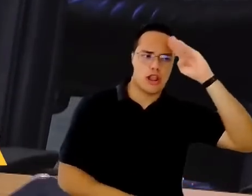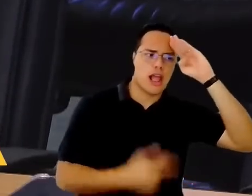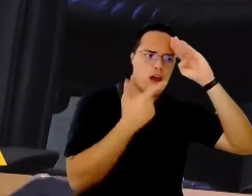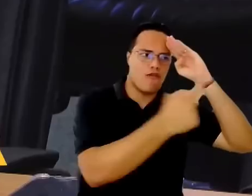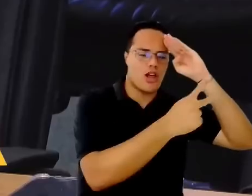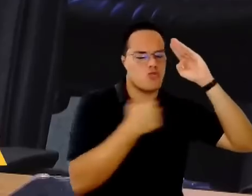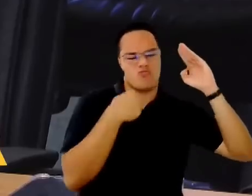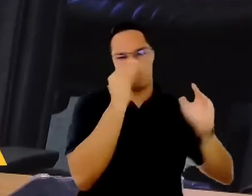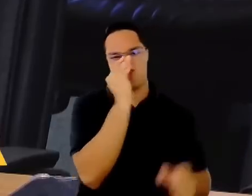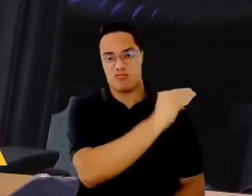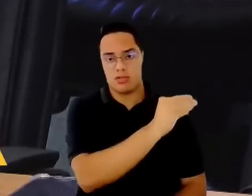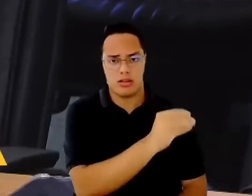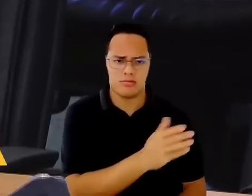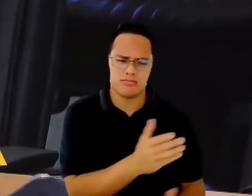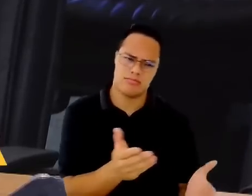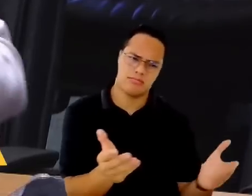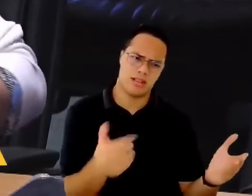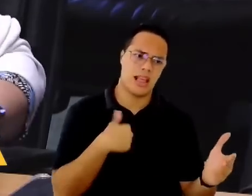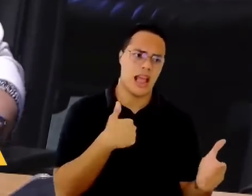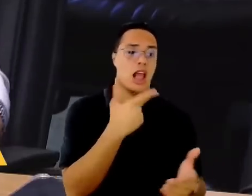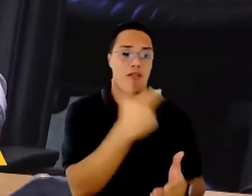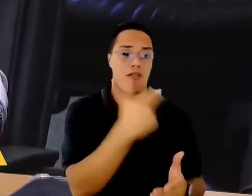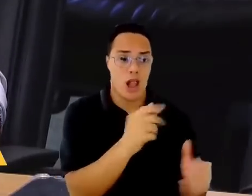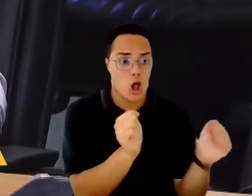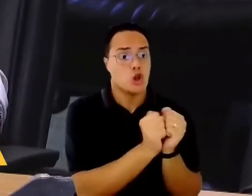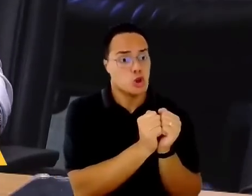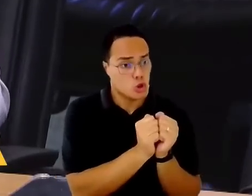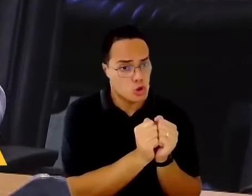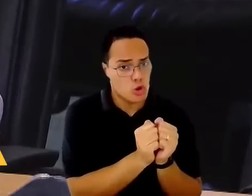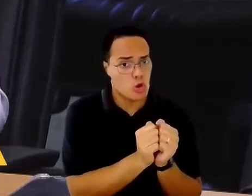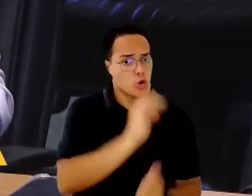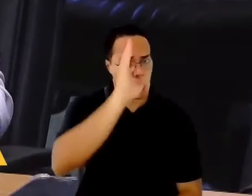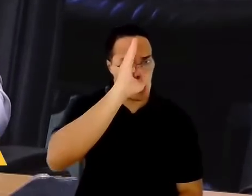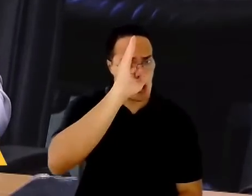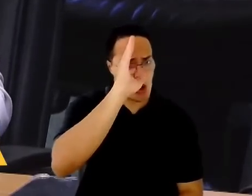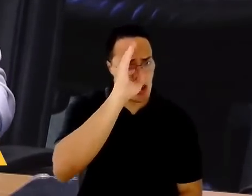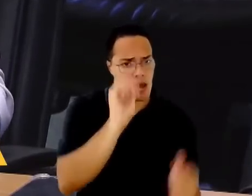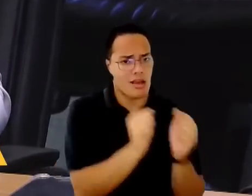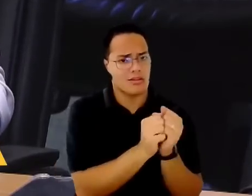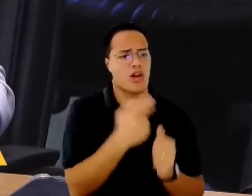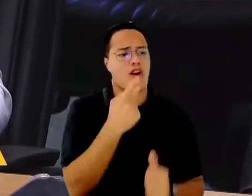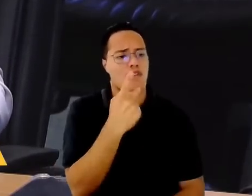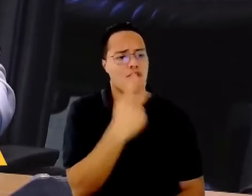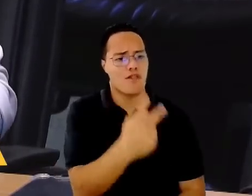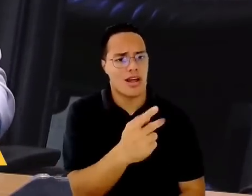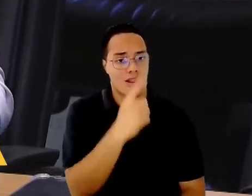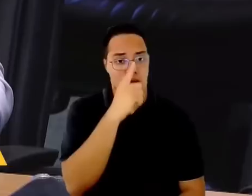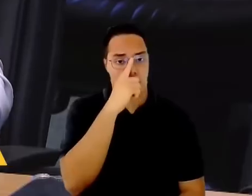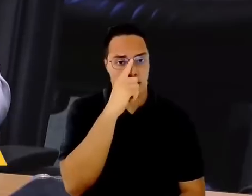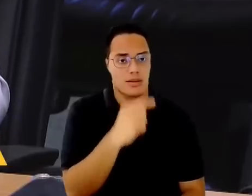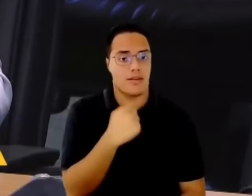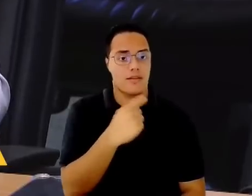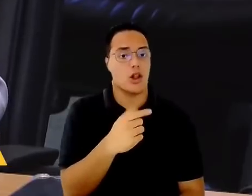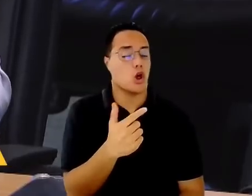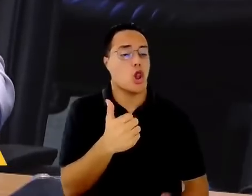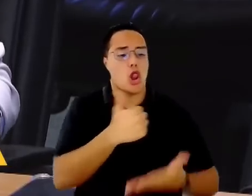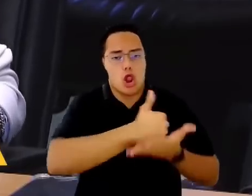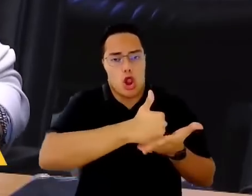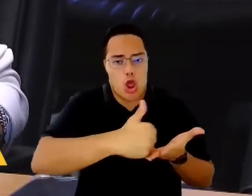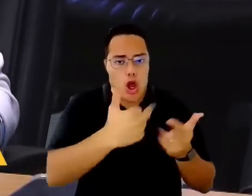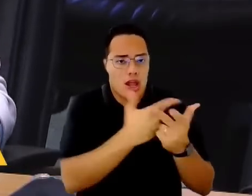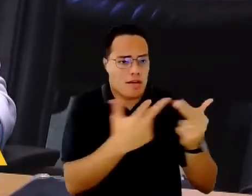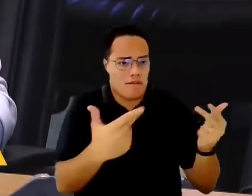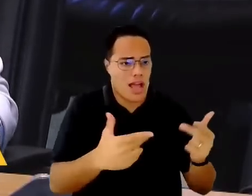ele falou aqui junto com o comandante Coronel dizendo que não tinha droga não encontraram